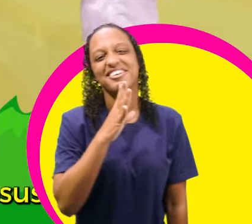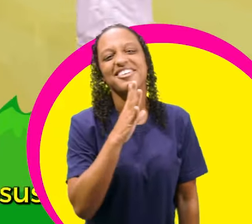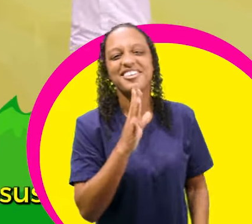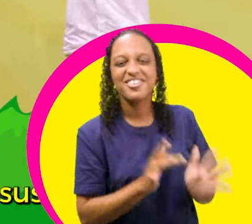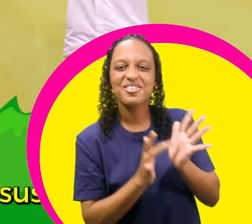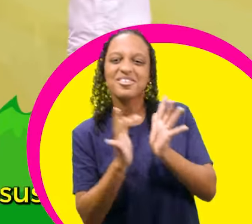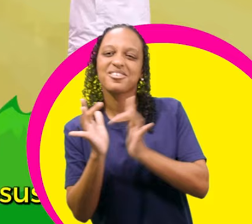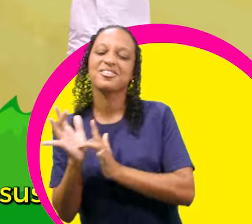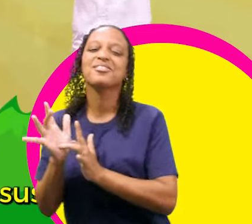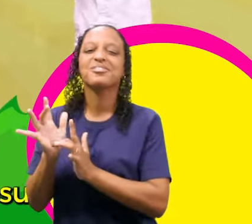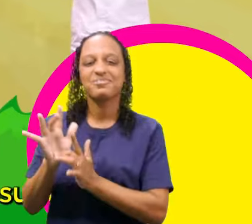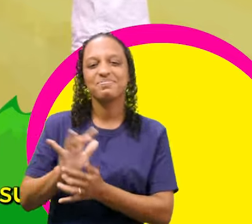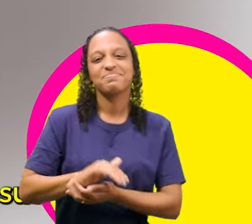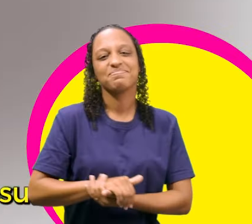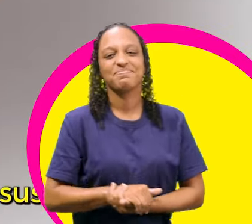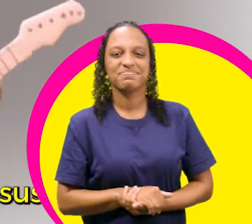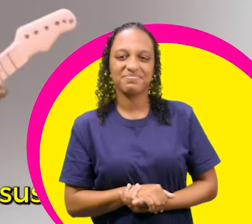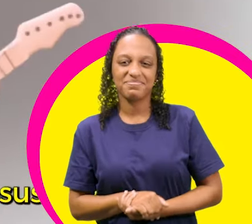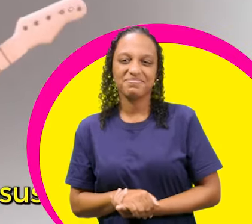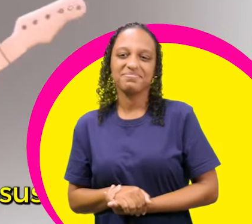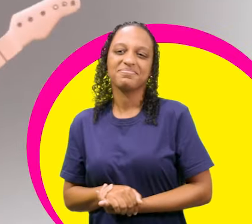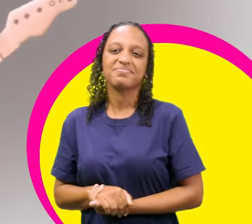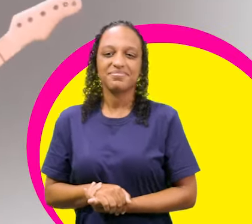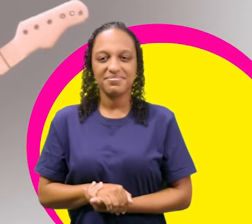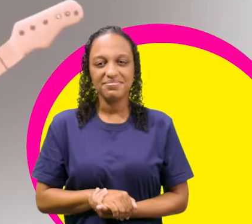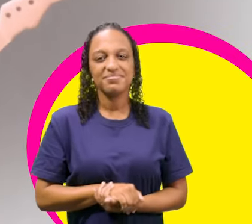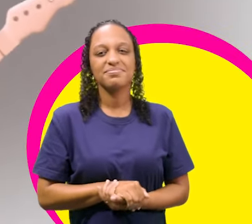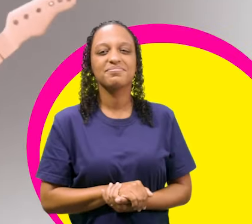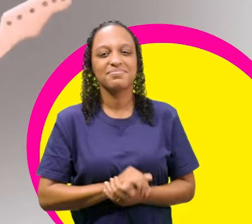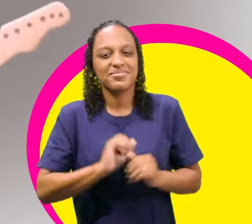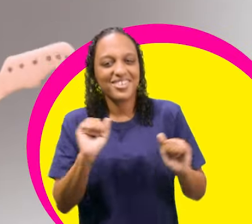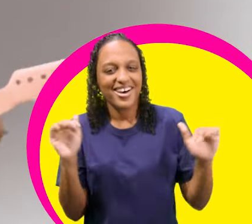já conhece a Jesus.